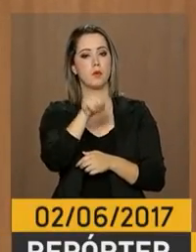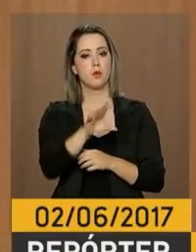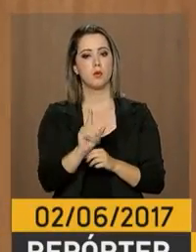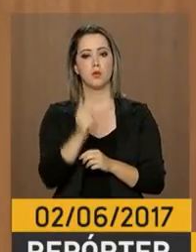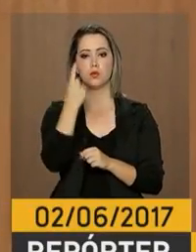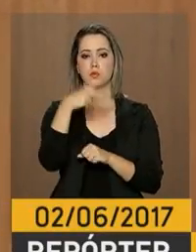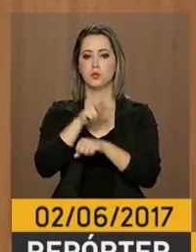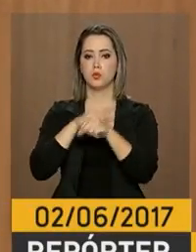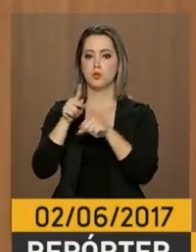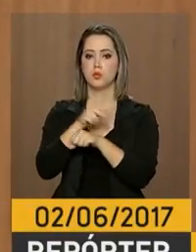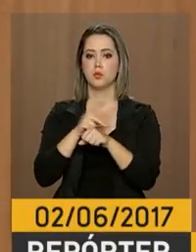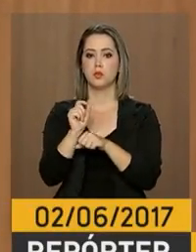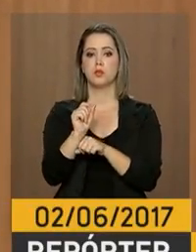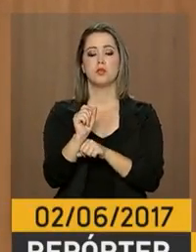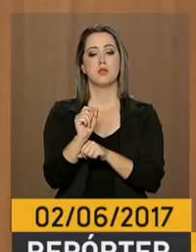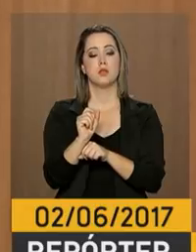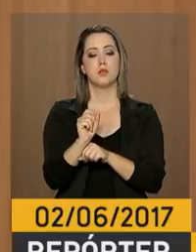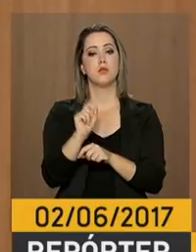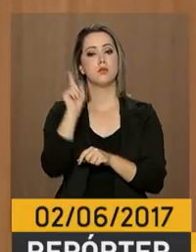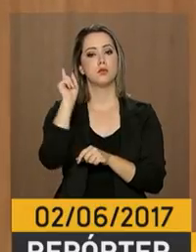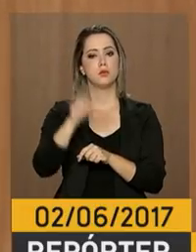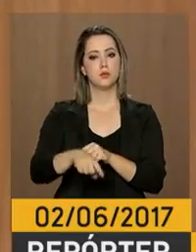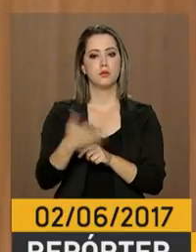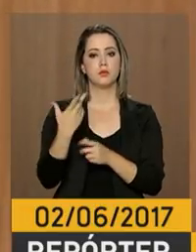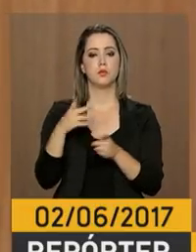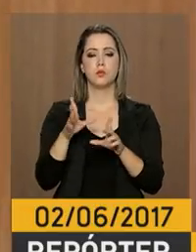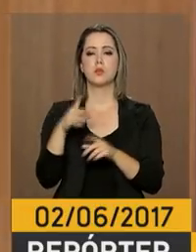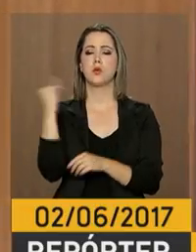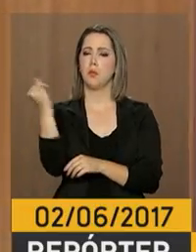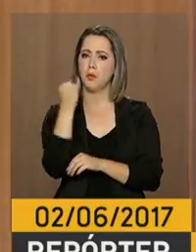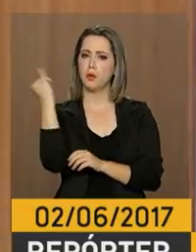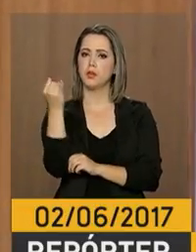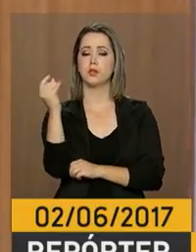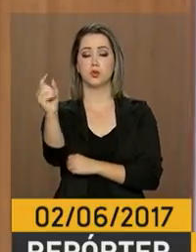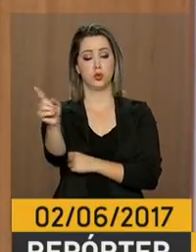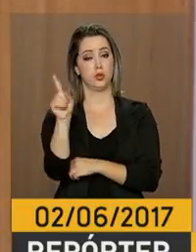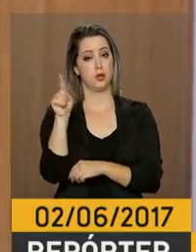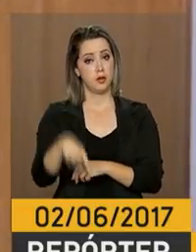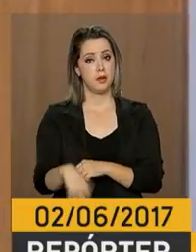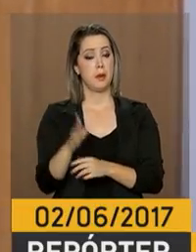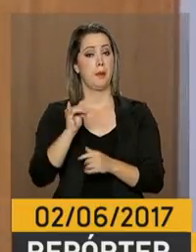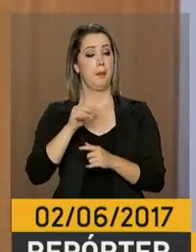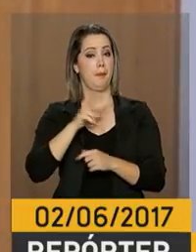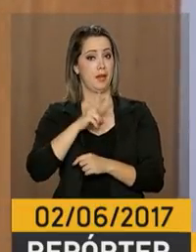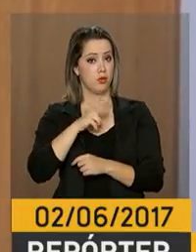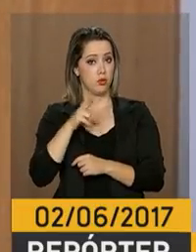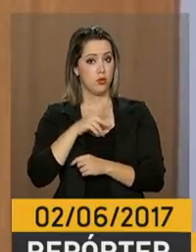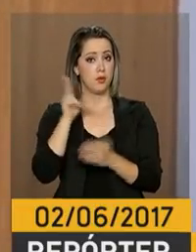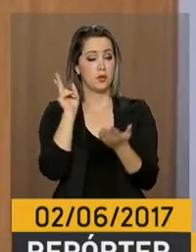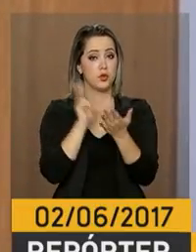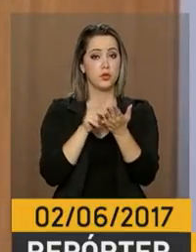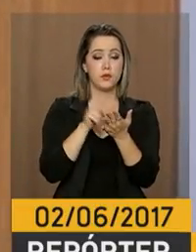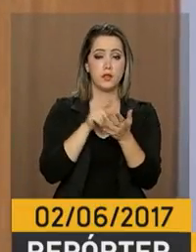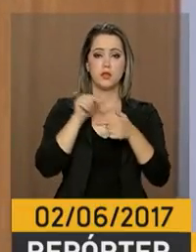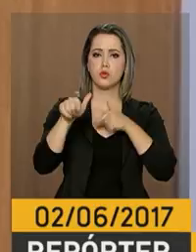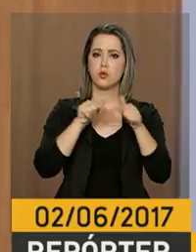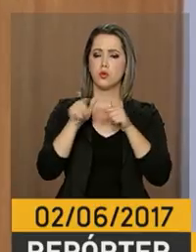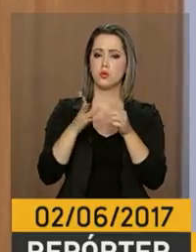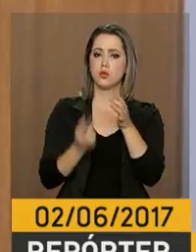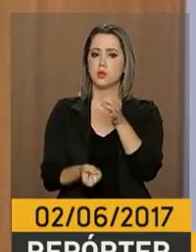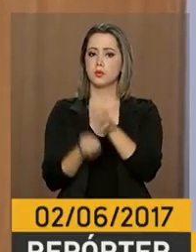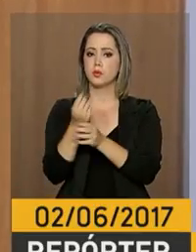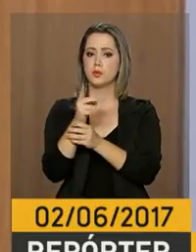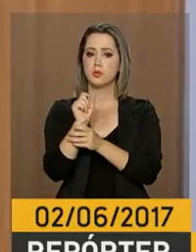por um país menos valioso isso é particularmente verdadeiro quando o trabalho fundou-se